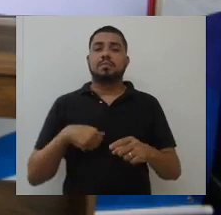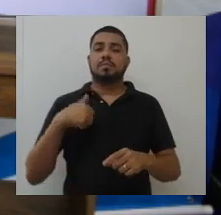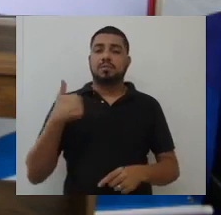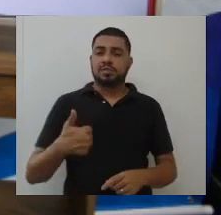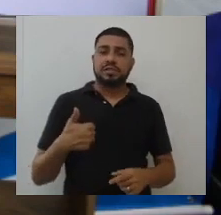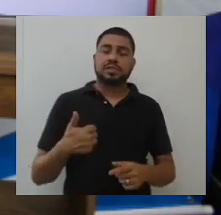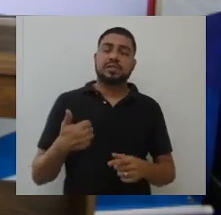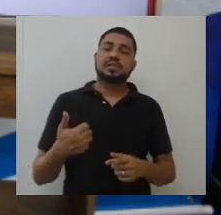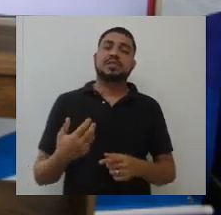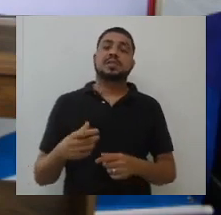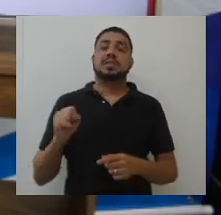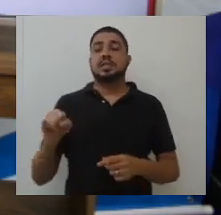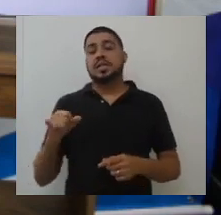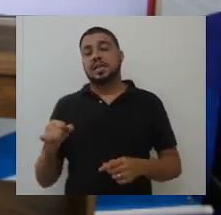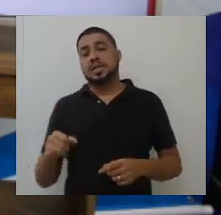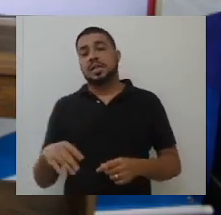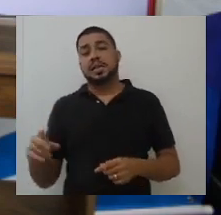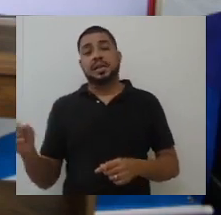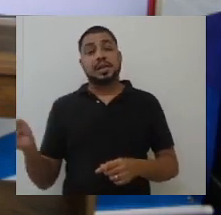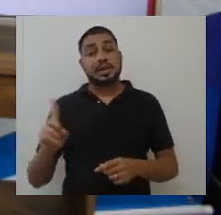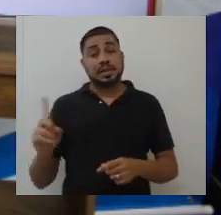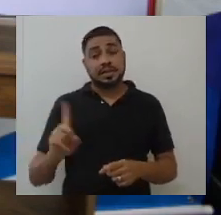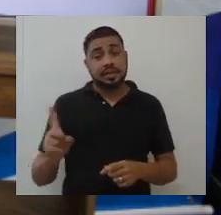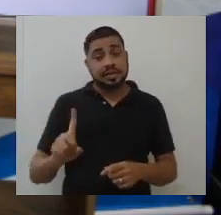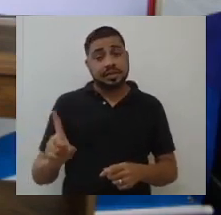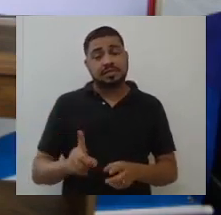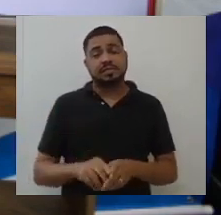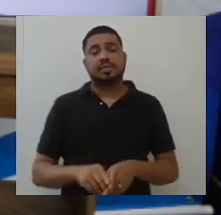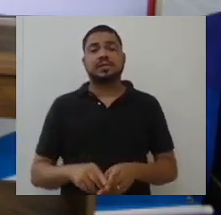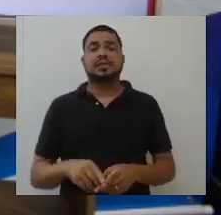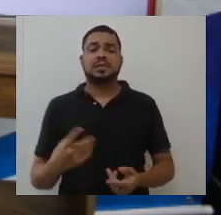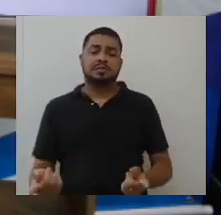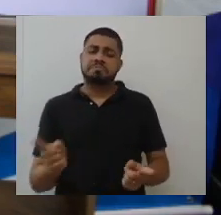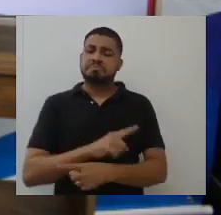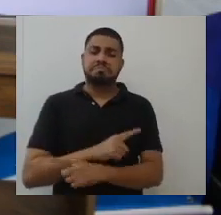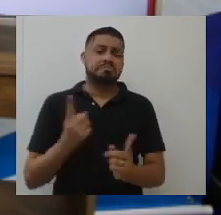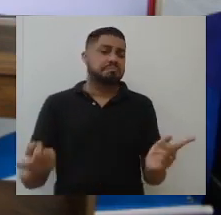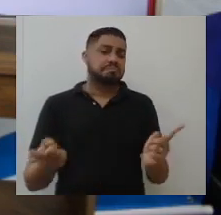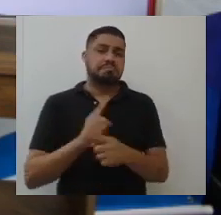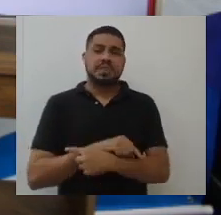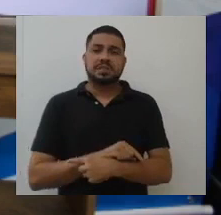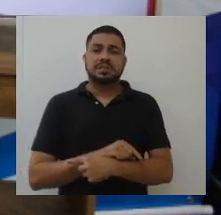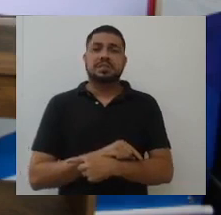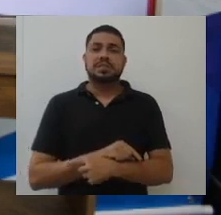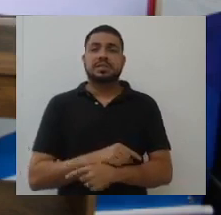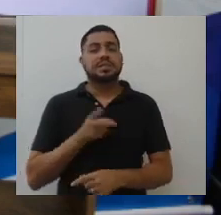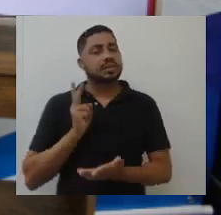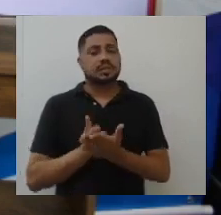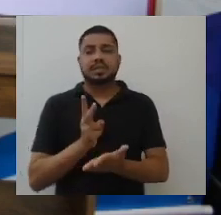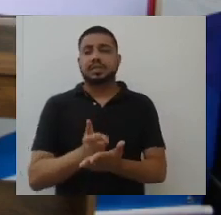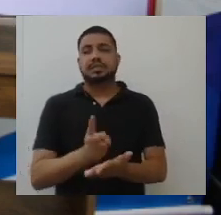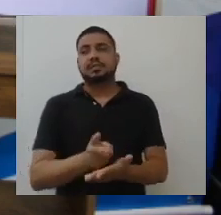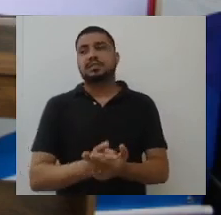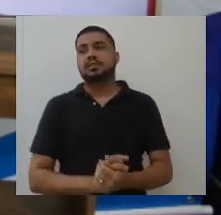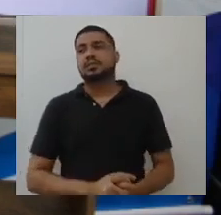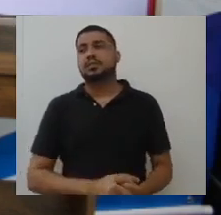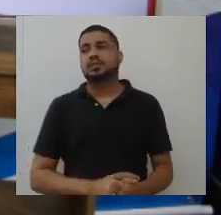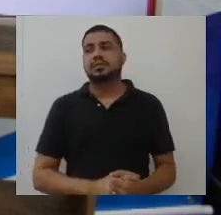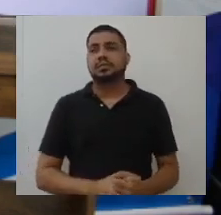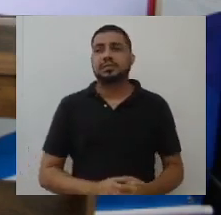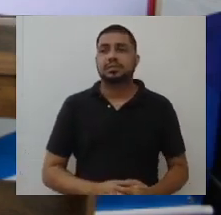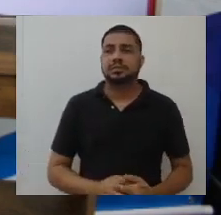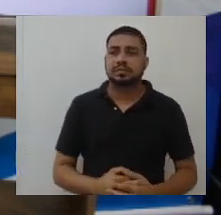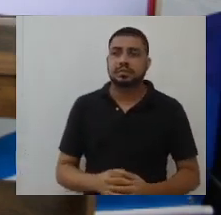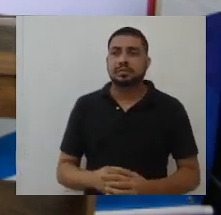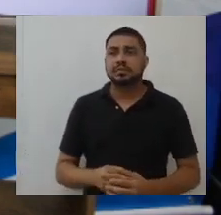vai ser negativa. Se a oração principal for negativa, a question vai ser positiva e vice-versa. Tá certo? Vai ser sempre nesse